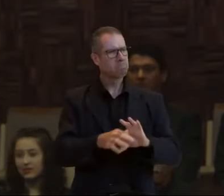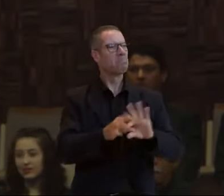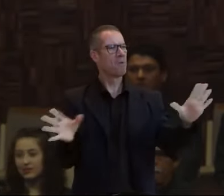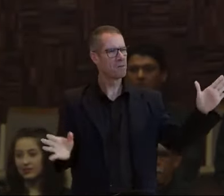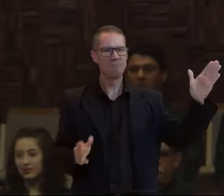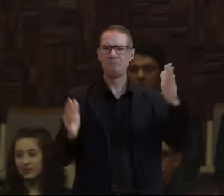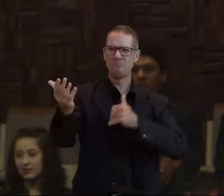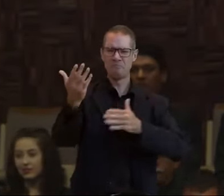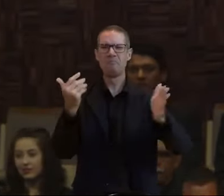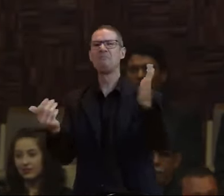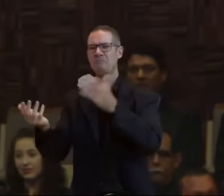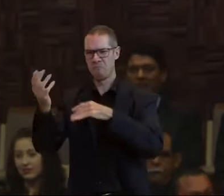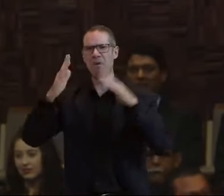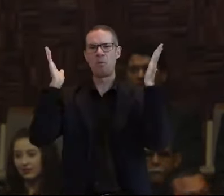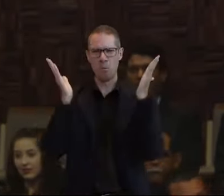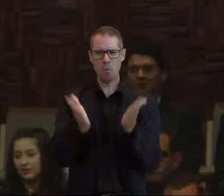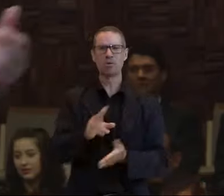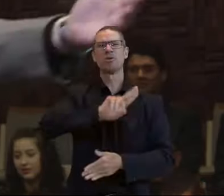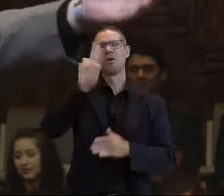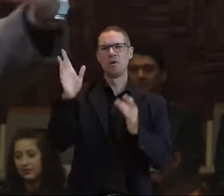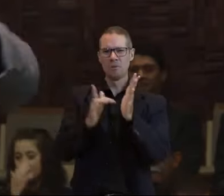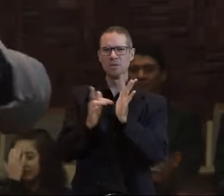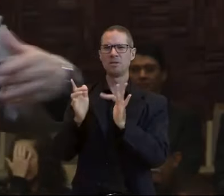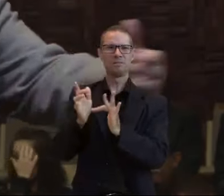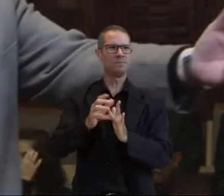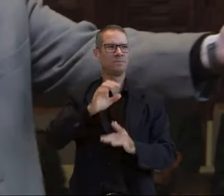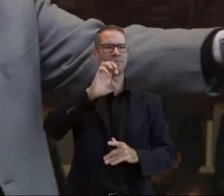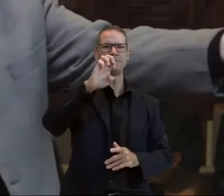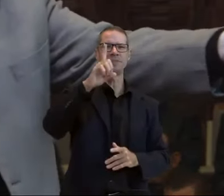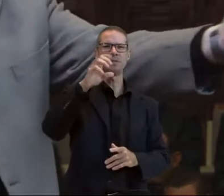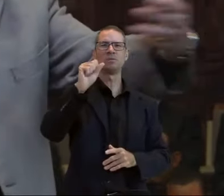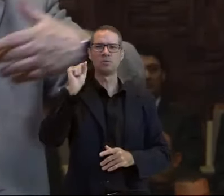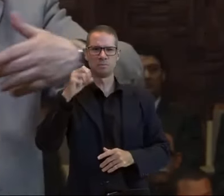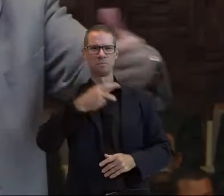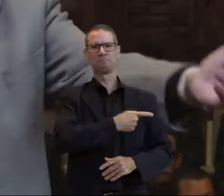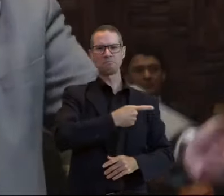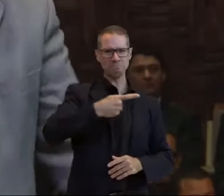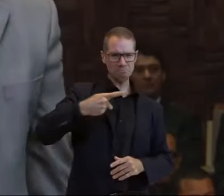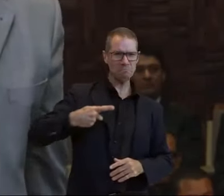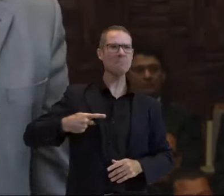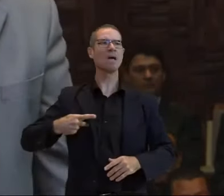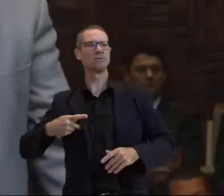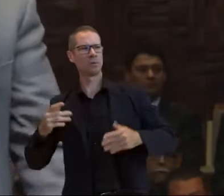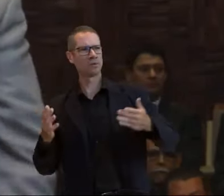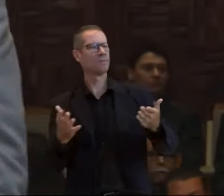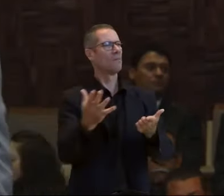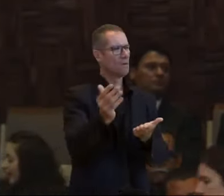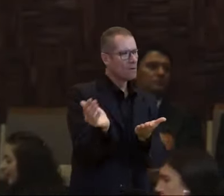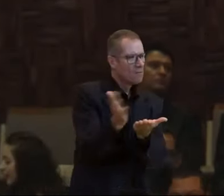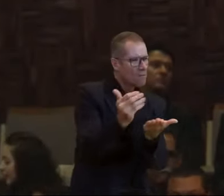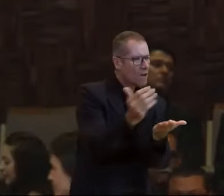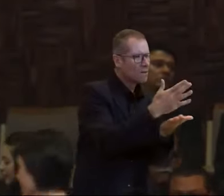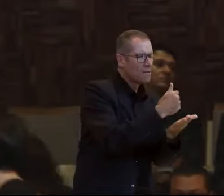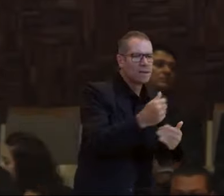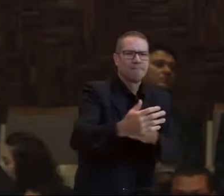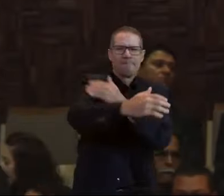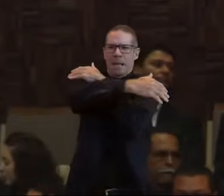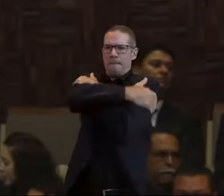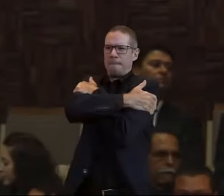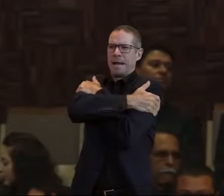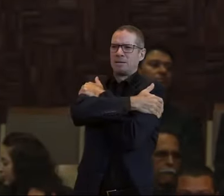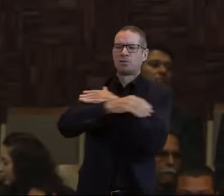é hoje, pode vir, em nome de Jesus. Edson, vem para cá, vem aqui todos os pastores para acolher, para dar um abraço nesse povo que